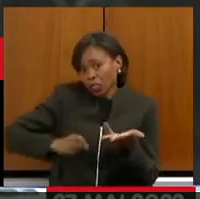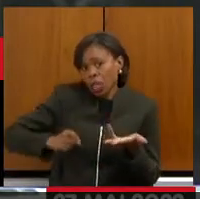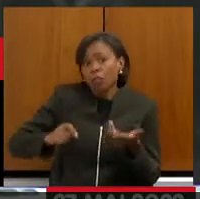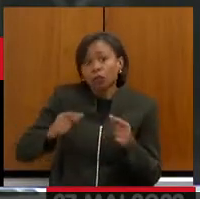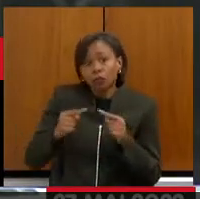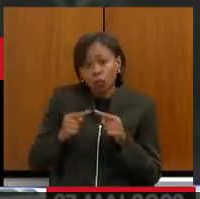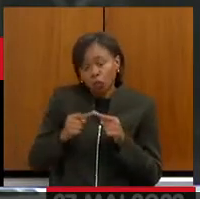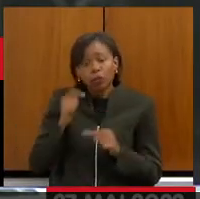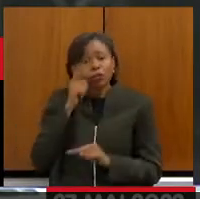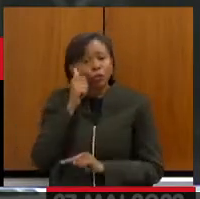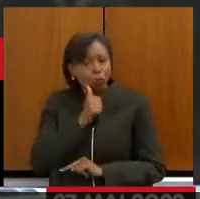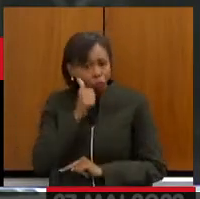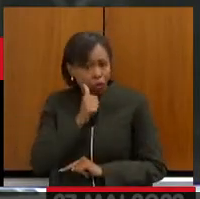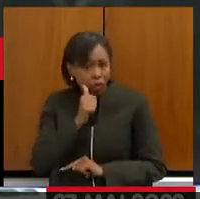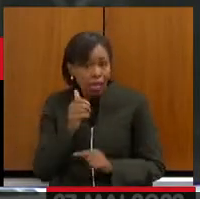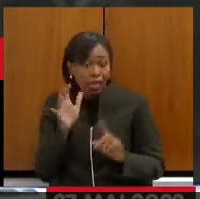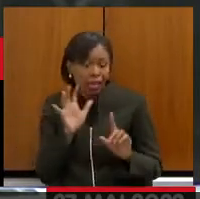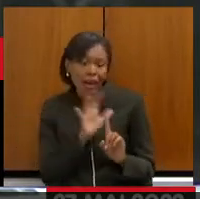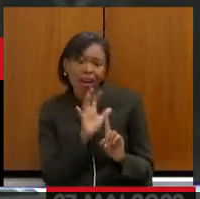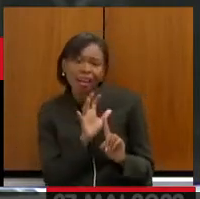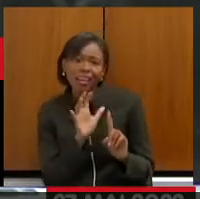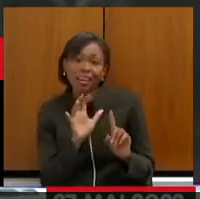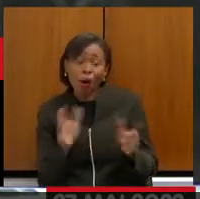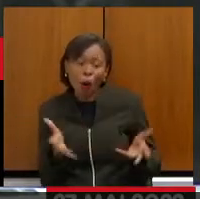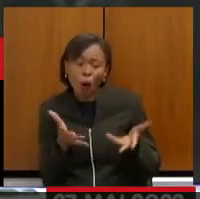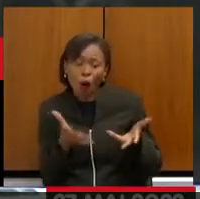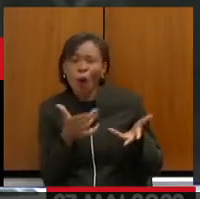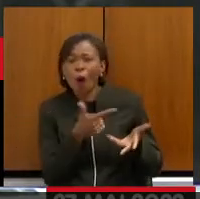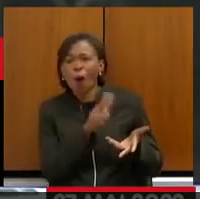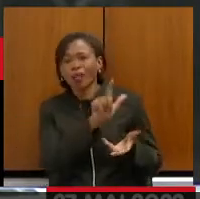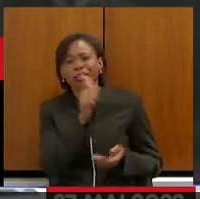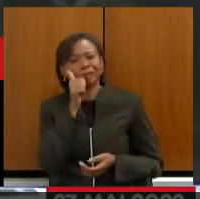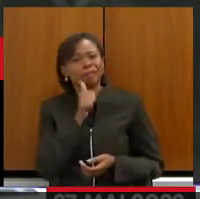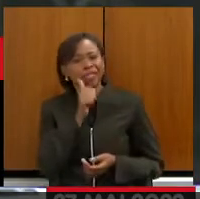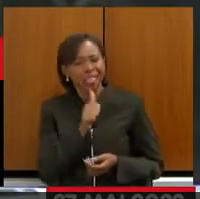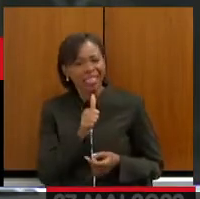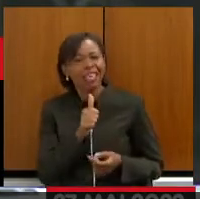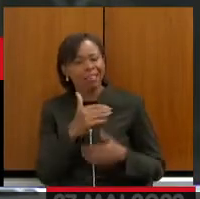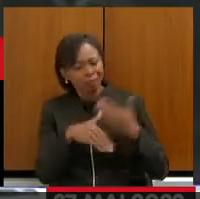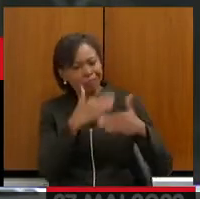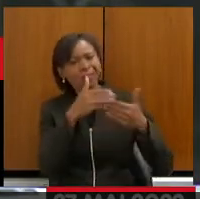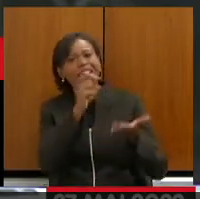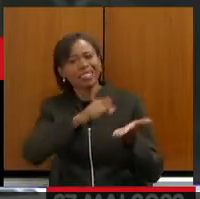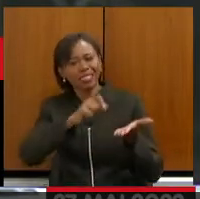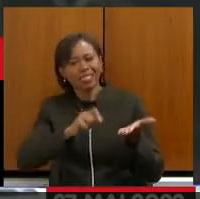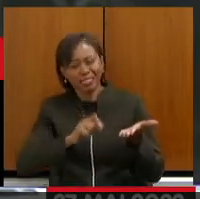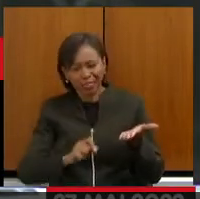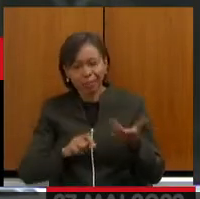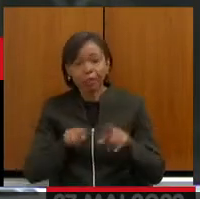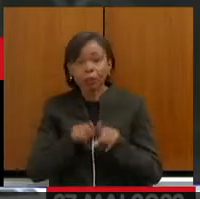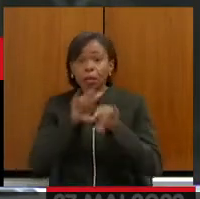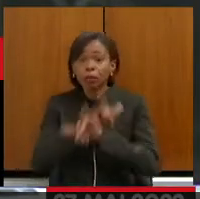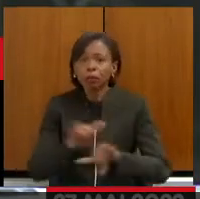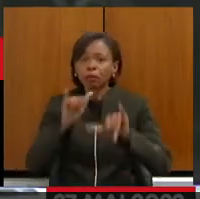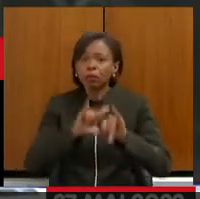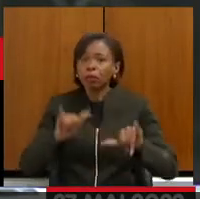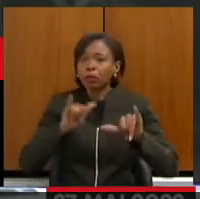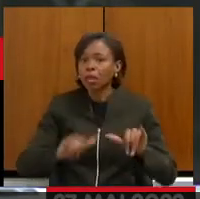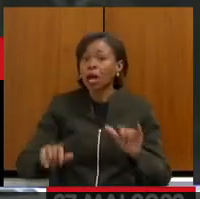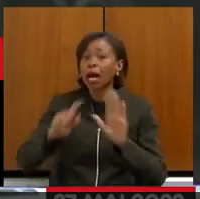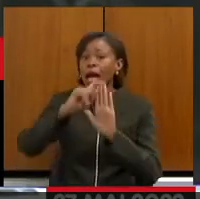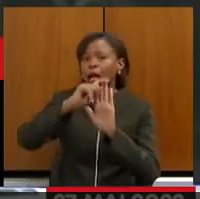incentivo a outras meninas a escreverem difusão da literatura feminina em